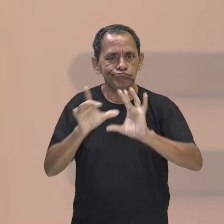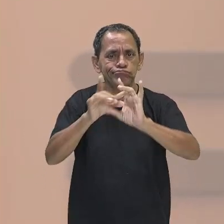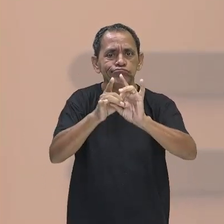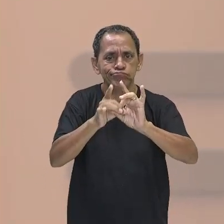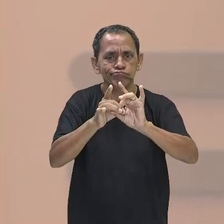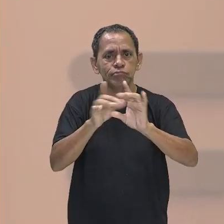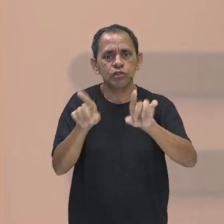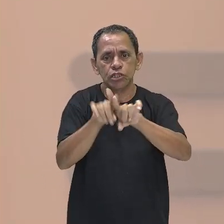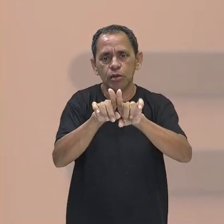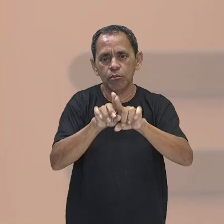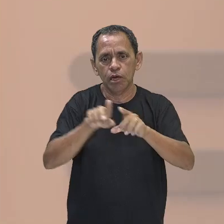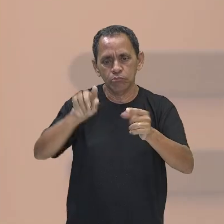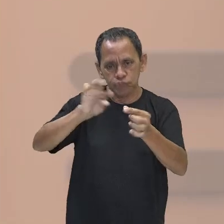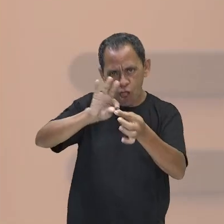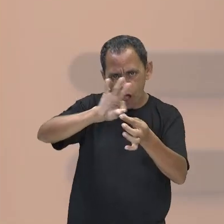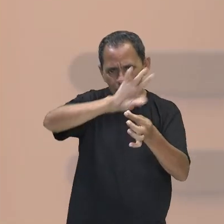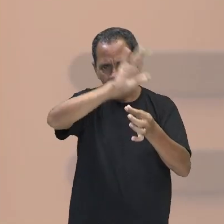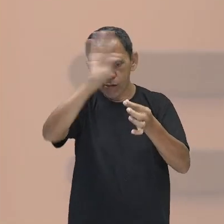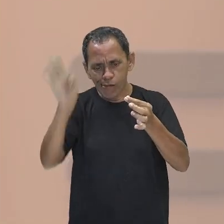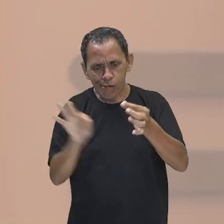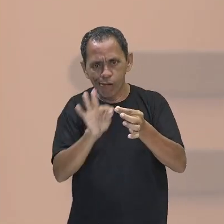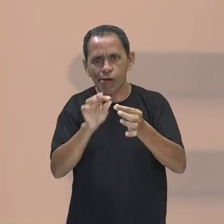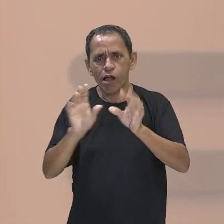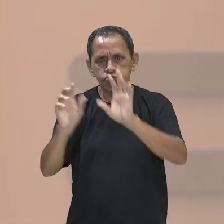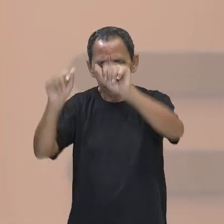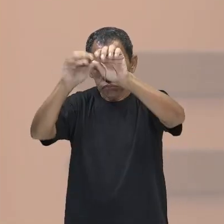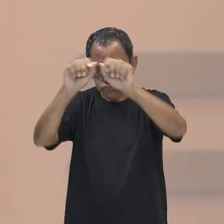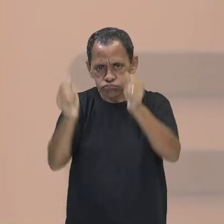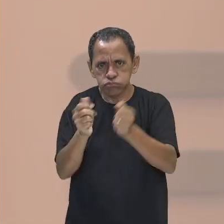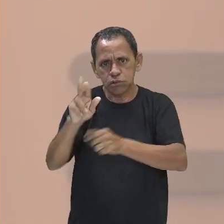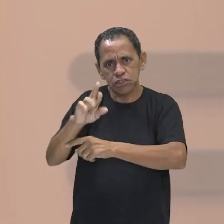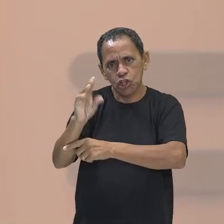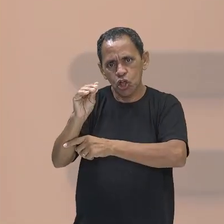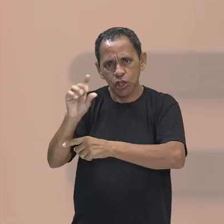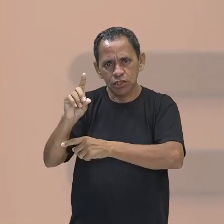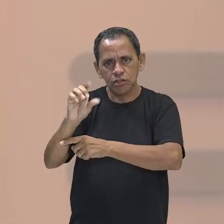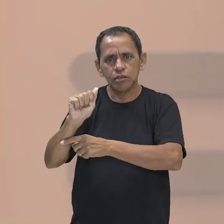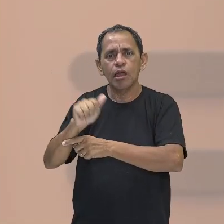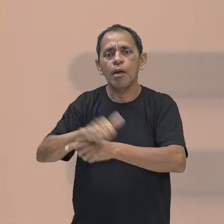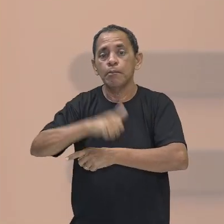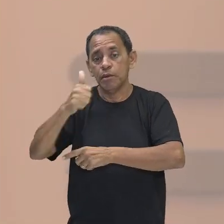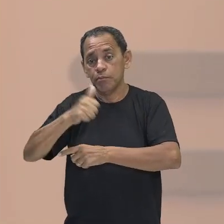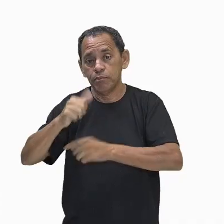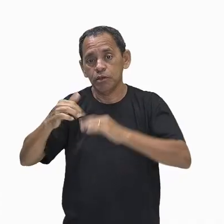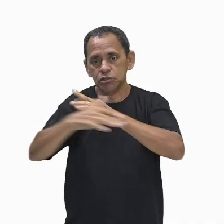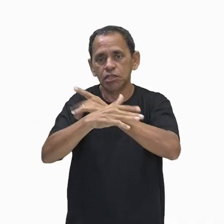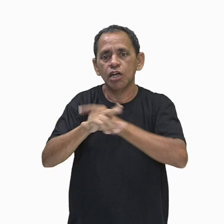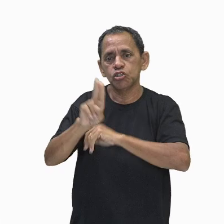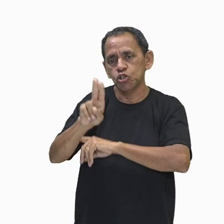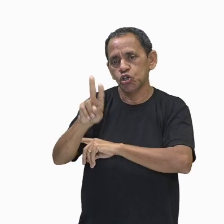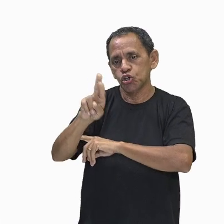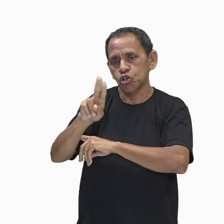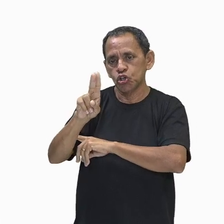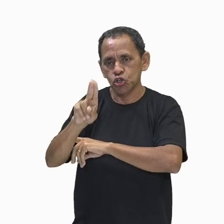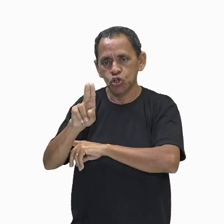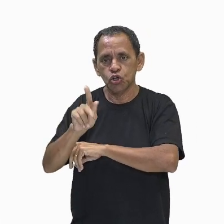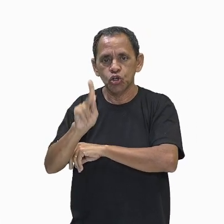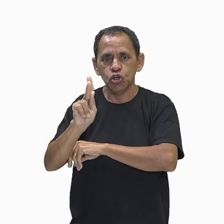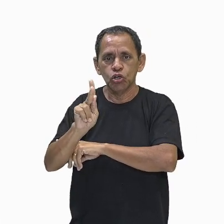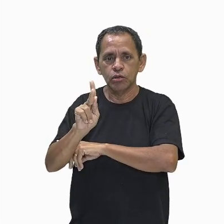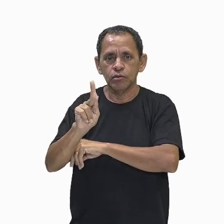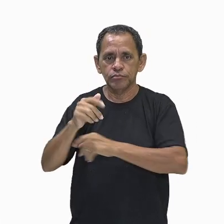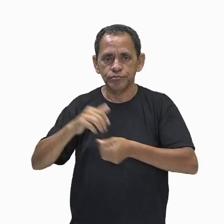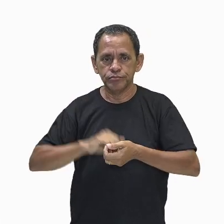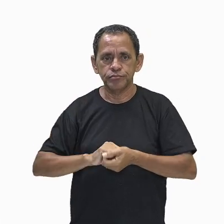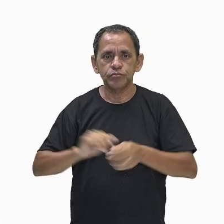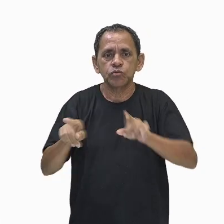cuneiforme, e aí a roda, a invenção da roda. Vamos, então, falar sobre essa primeira cidade, que foi Uruk. Olha só, acompanhem comigo. Uruk foi a